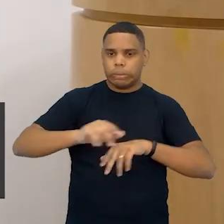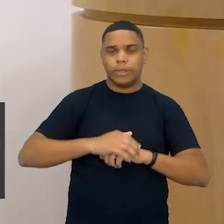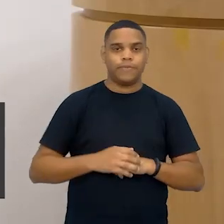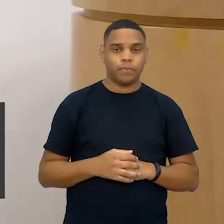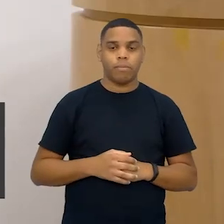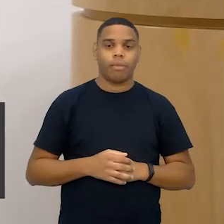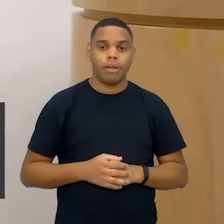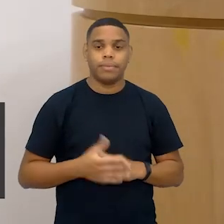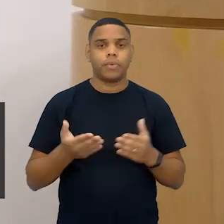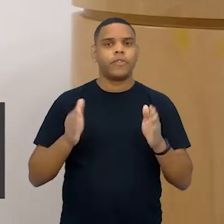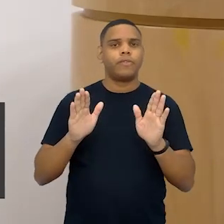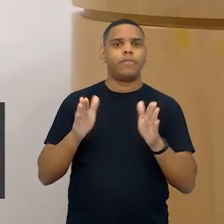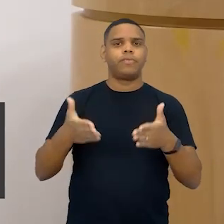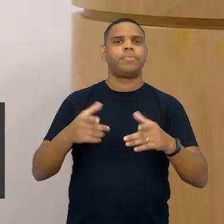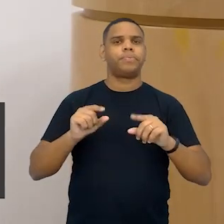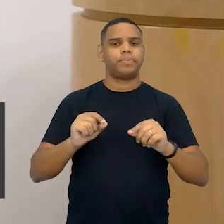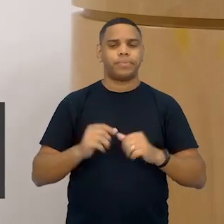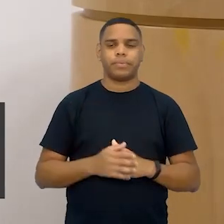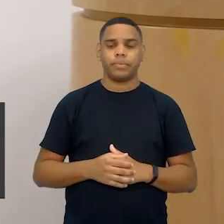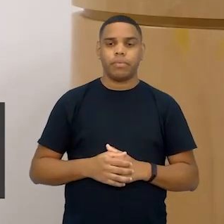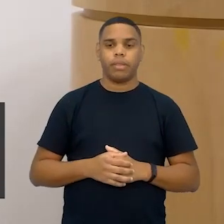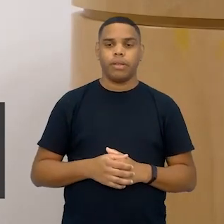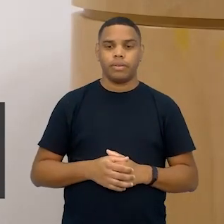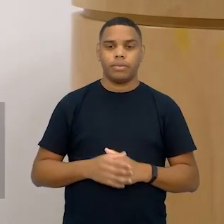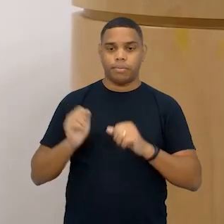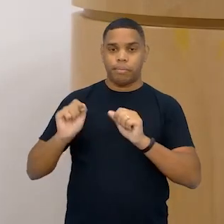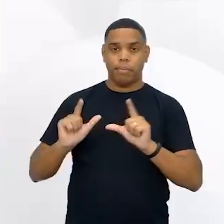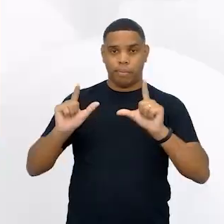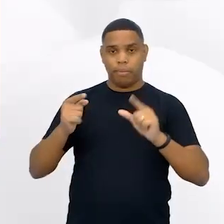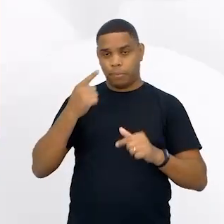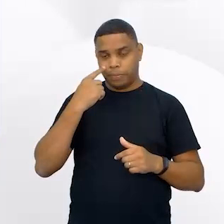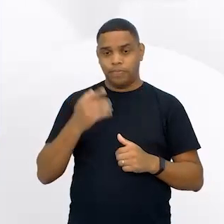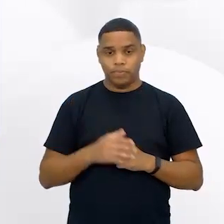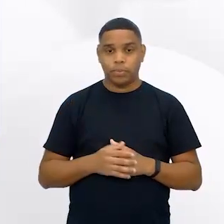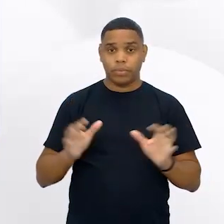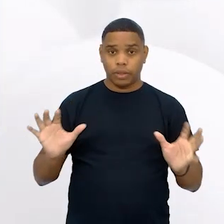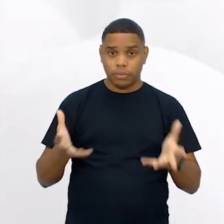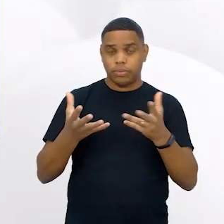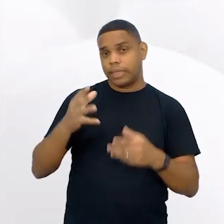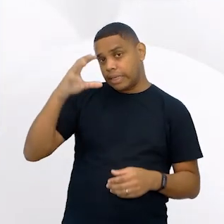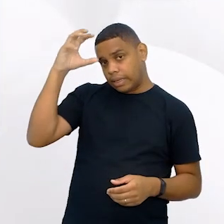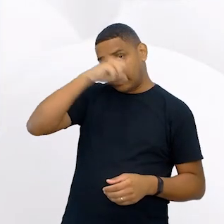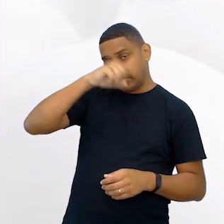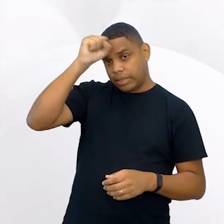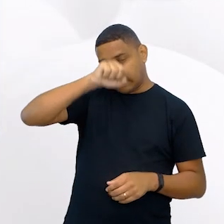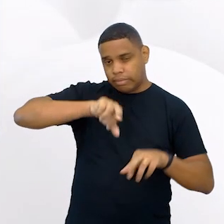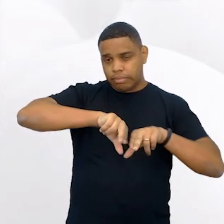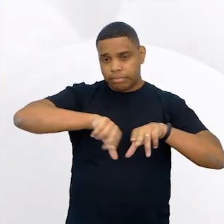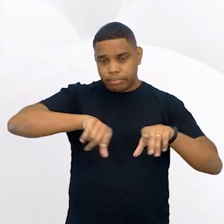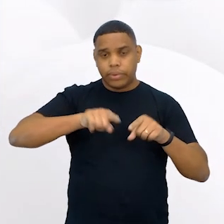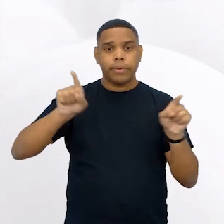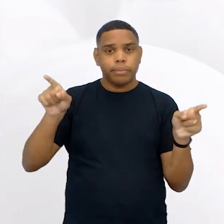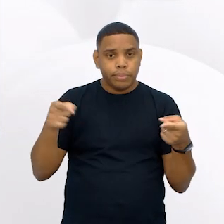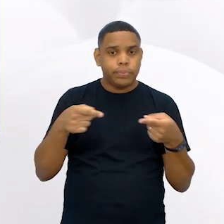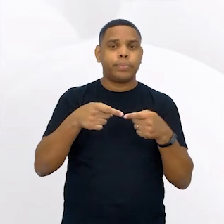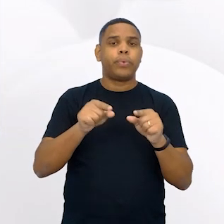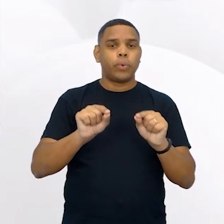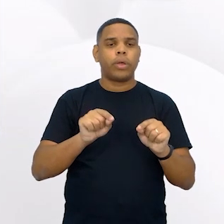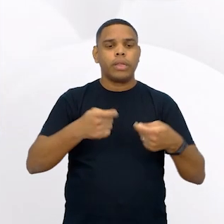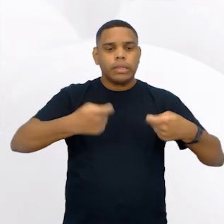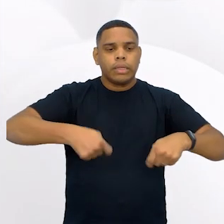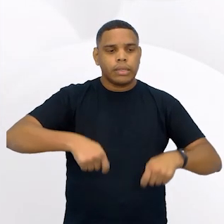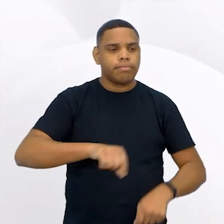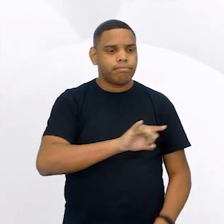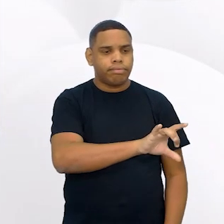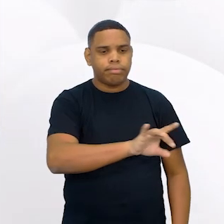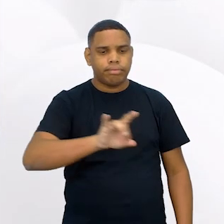aí, qual que é o foco? Voltando no slide aqui. Promover aprendizagens sintonizadas com as